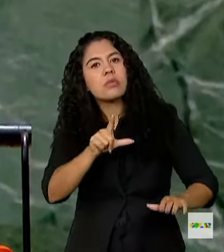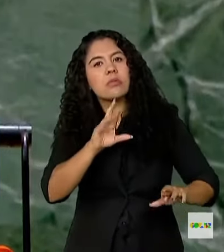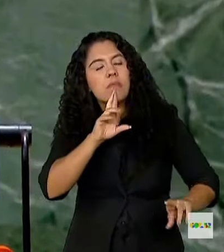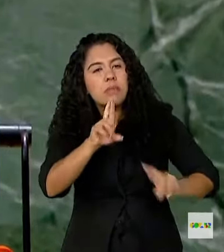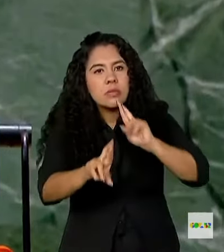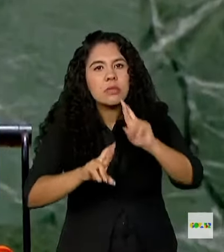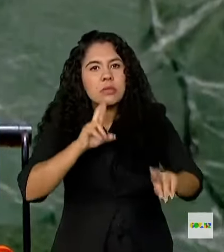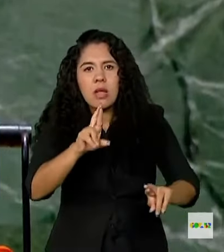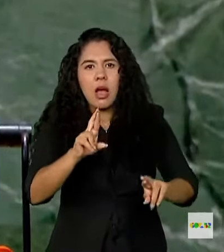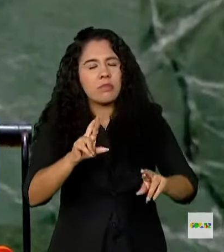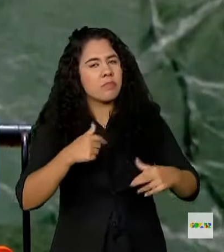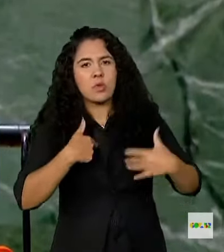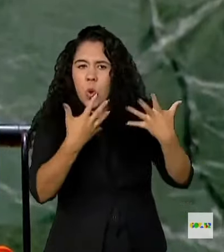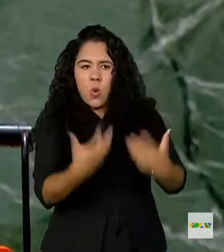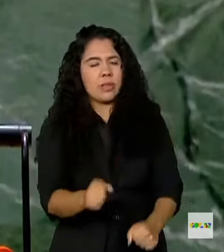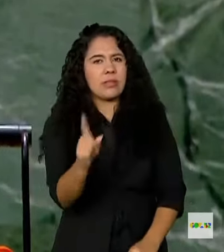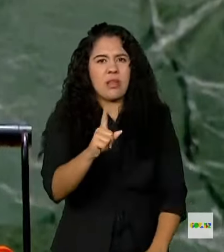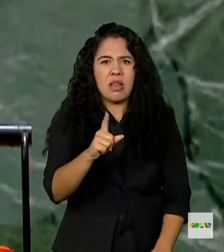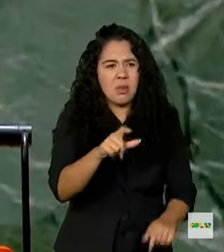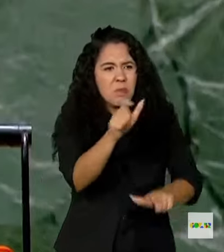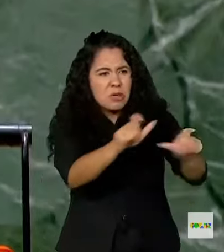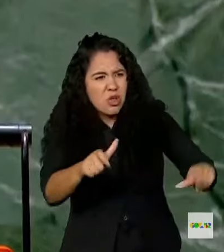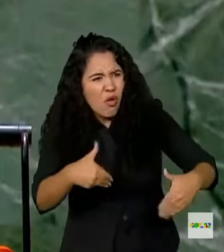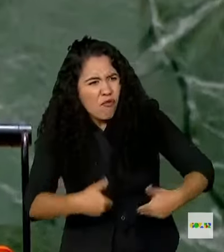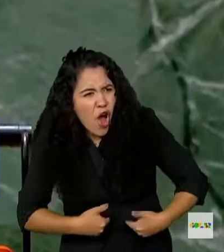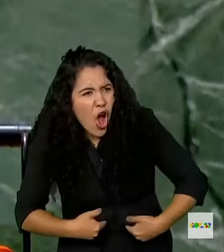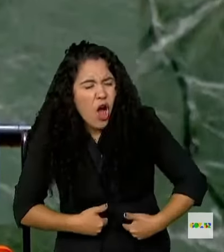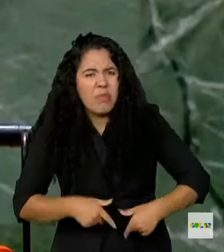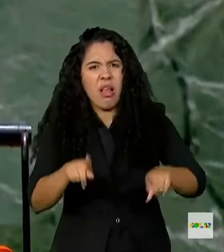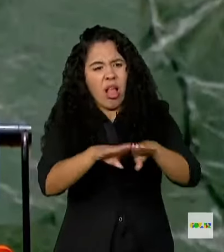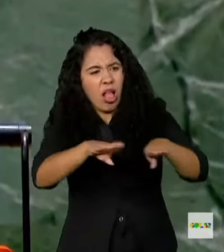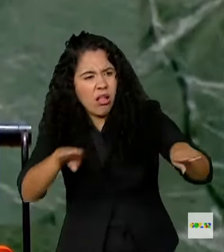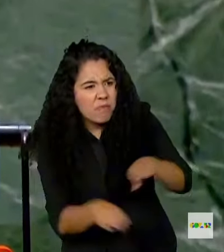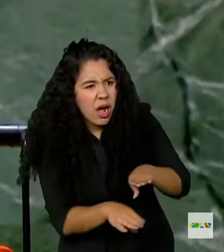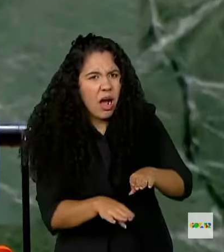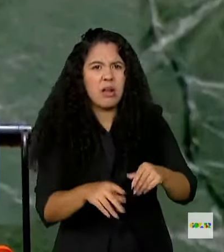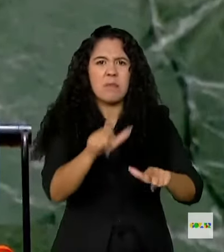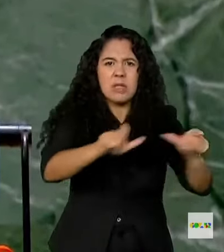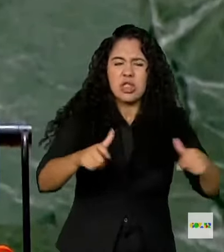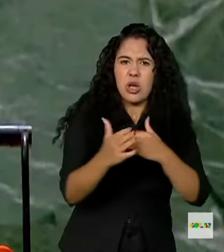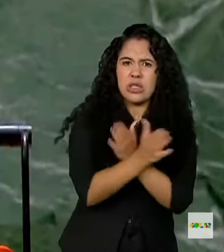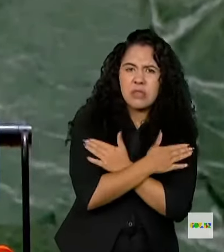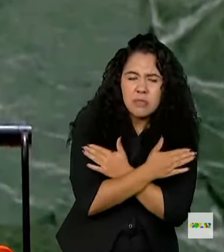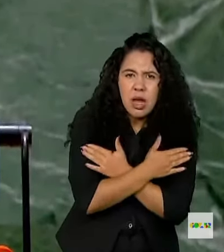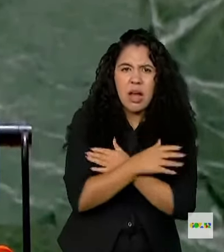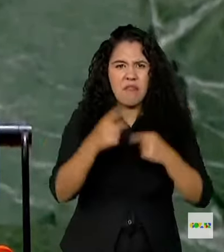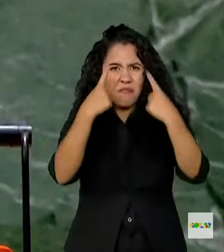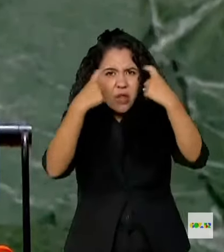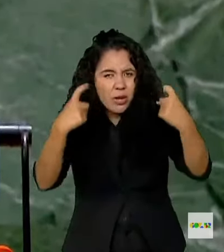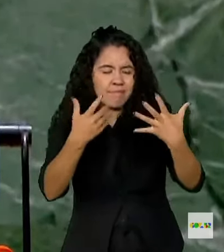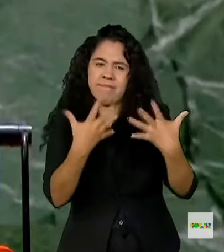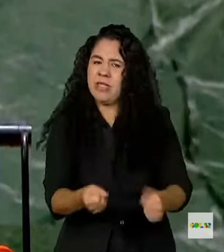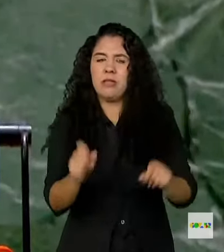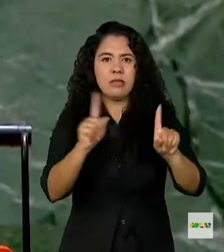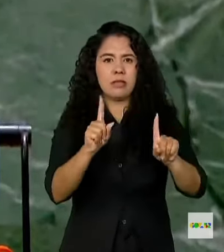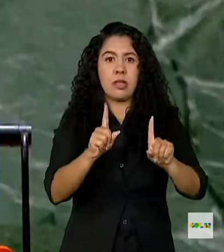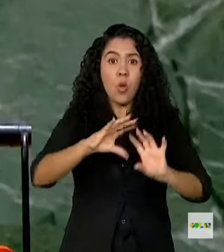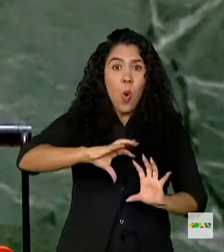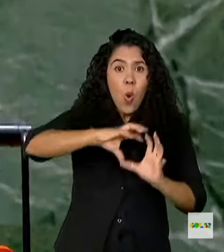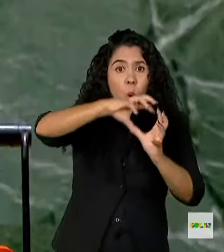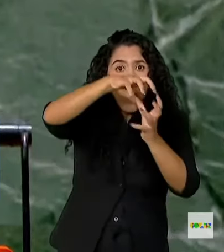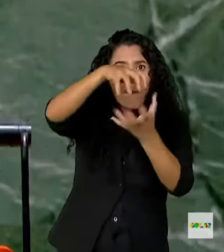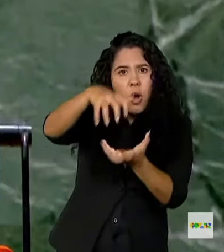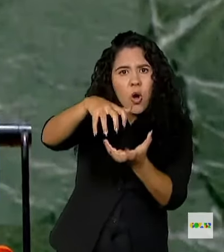a fome, a desigualdade, o desemprego e a violência. No mundo globalizado, não faz